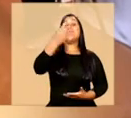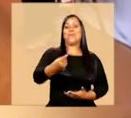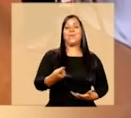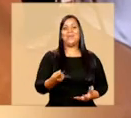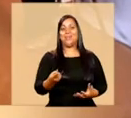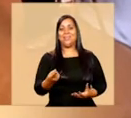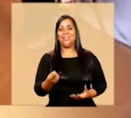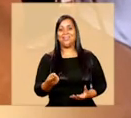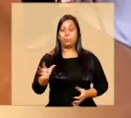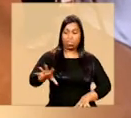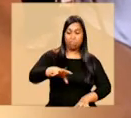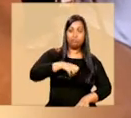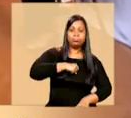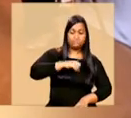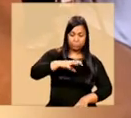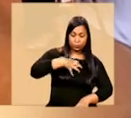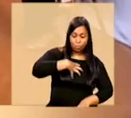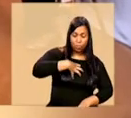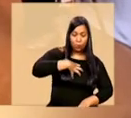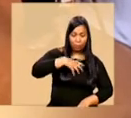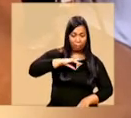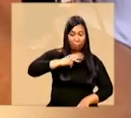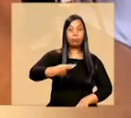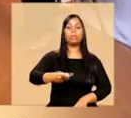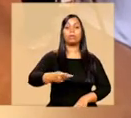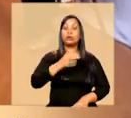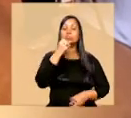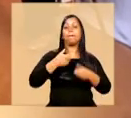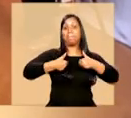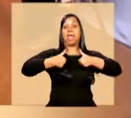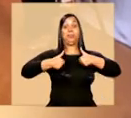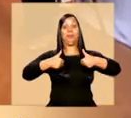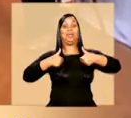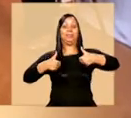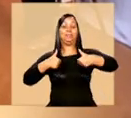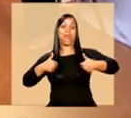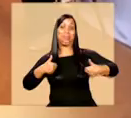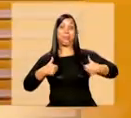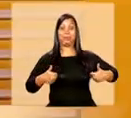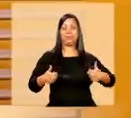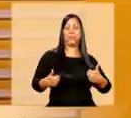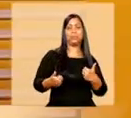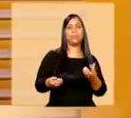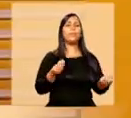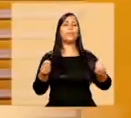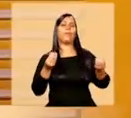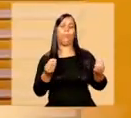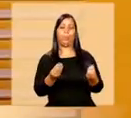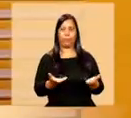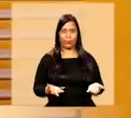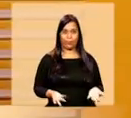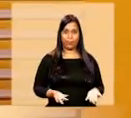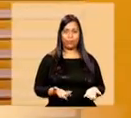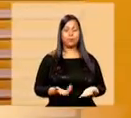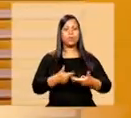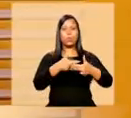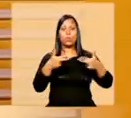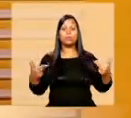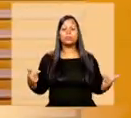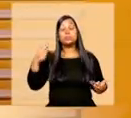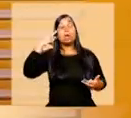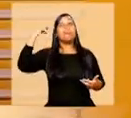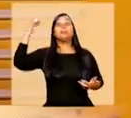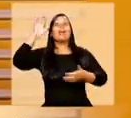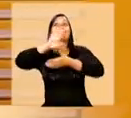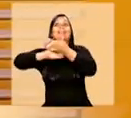Depois, quando é que você teve algum dia específico? Você falou, não, parece que eu tô bem, depois do transplante. Como é que foi isso, assim? Você fazendo